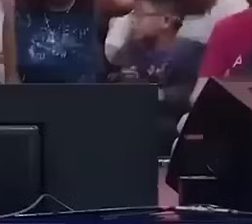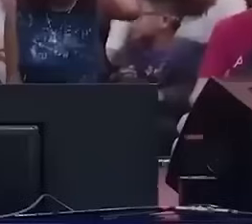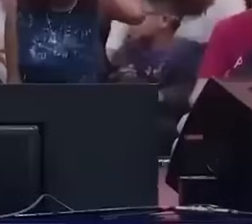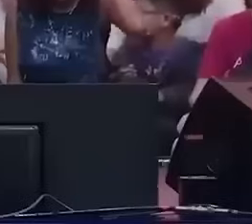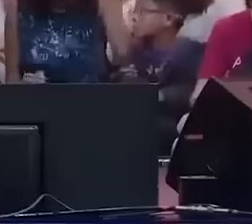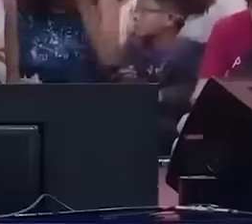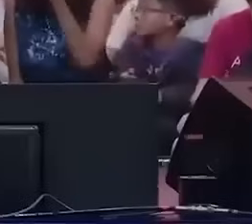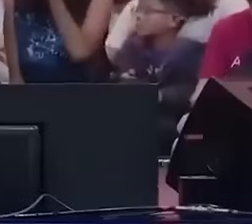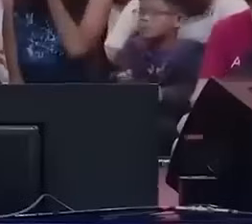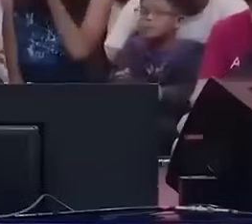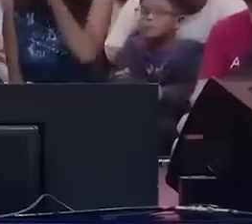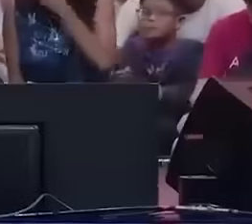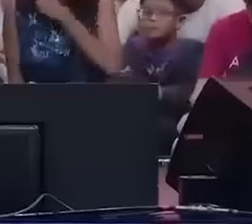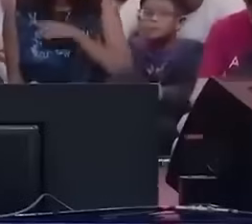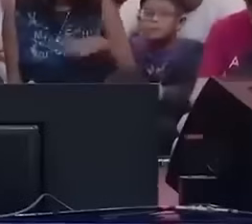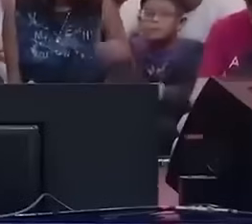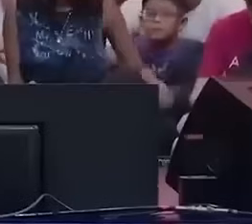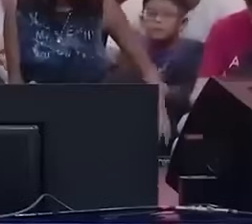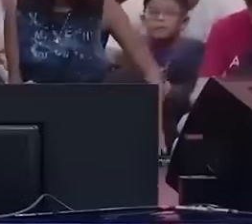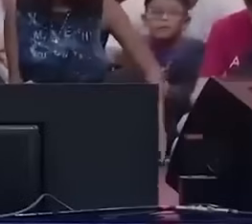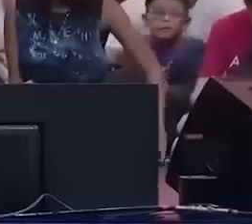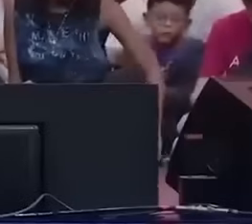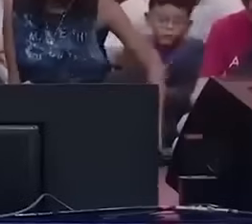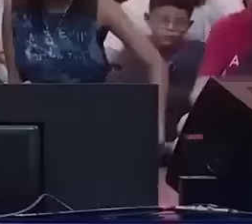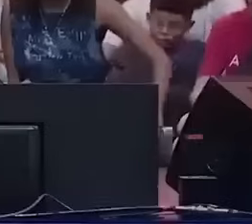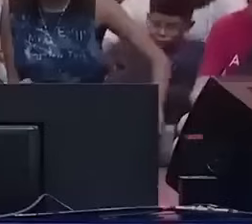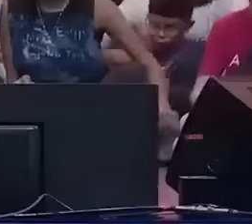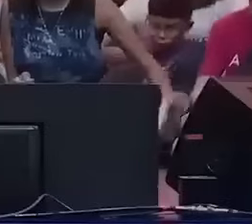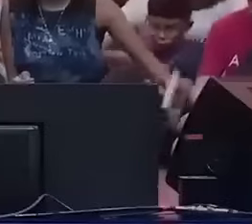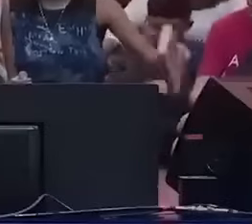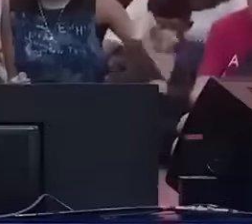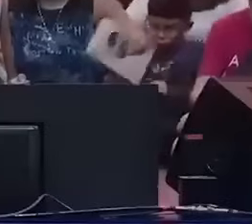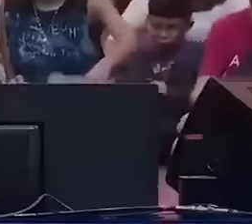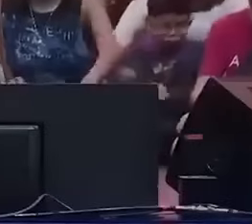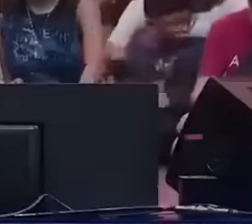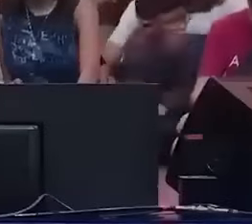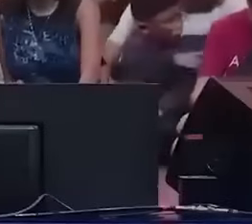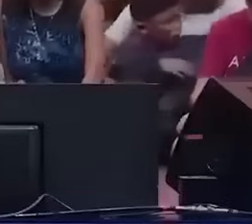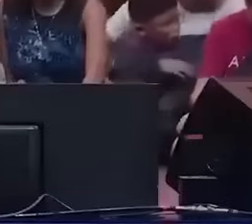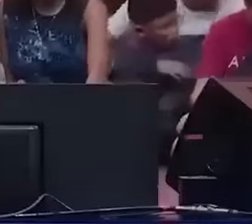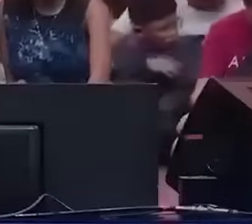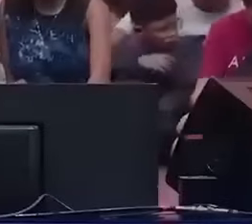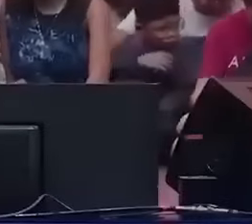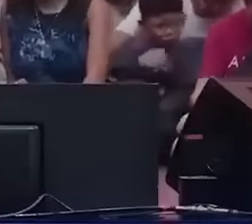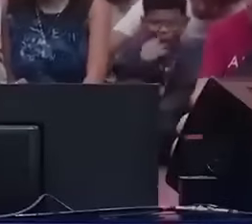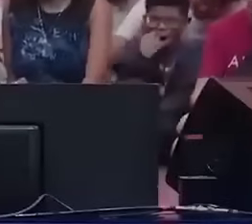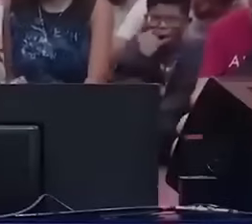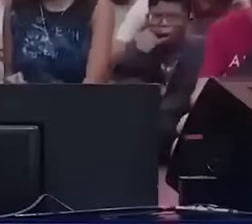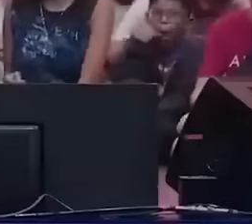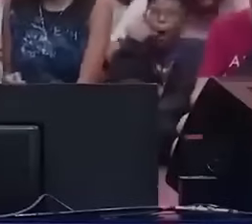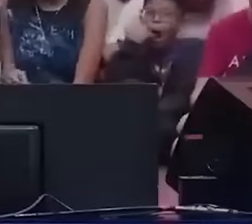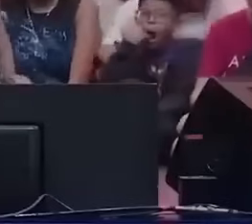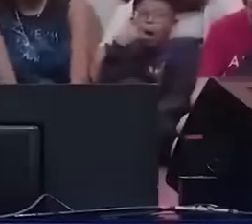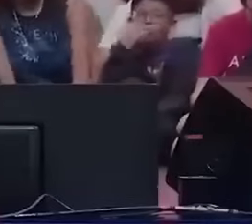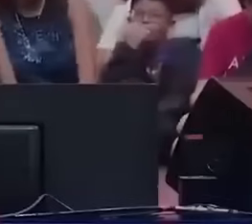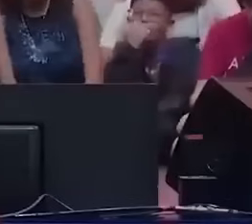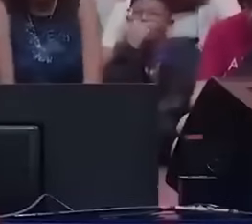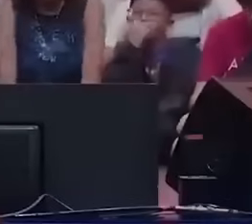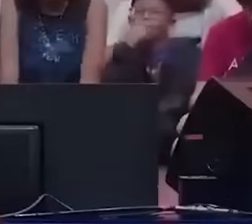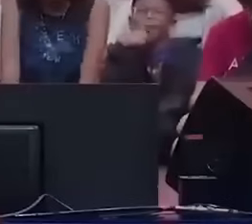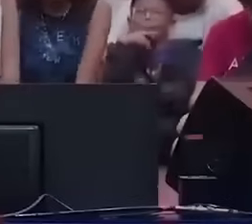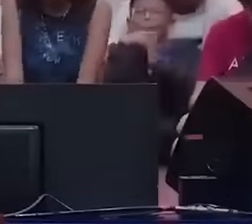em vocês, por vocês e através de vocês daqui para frente. Abra sua Bíblia comigo,